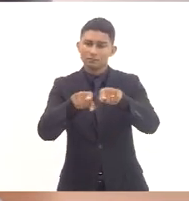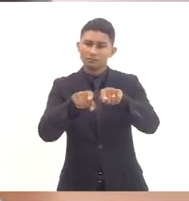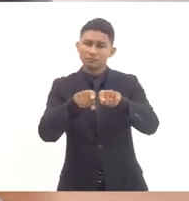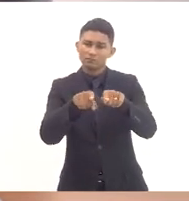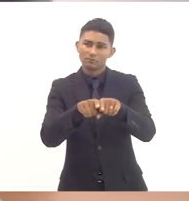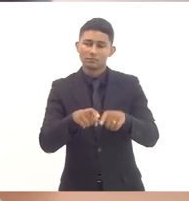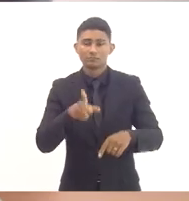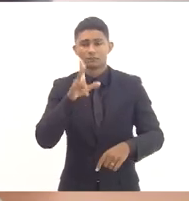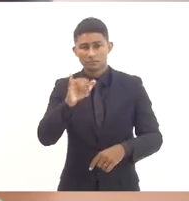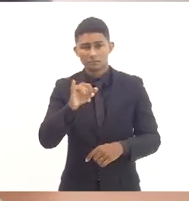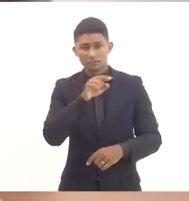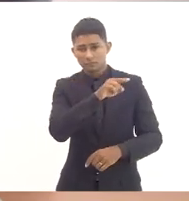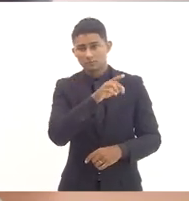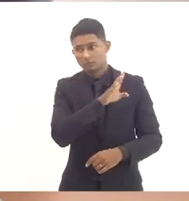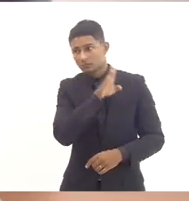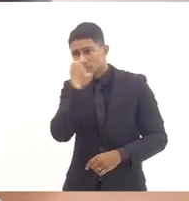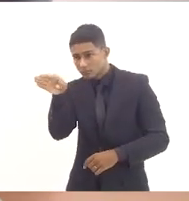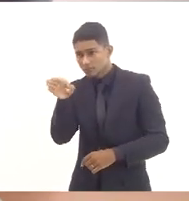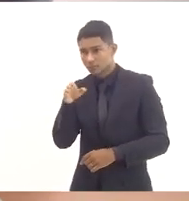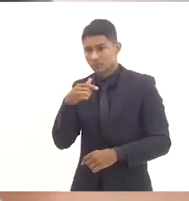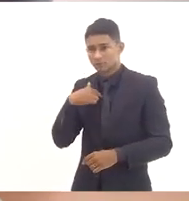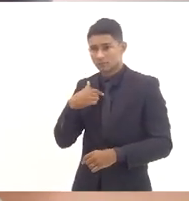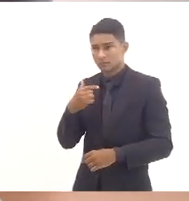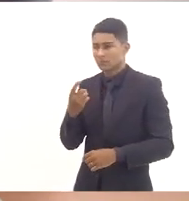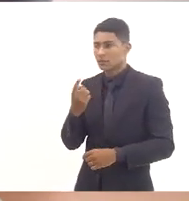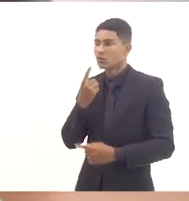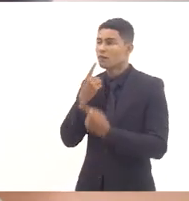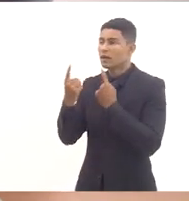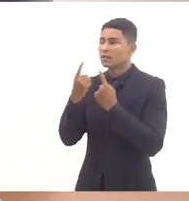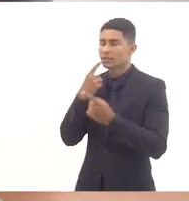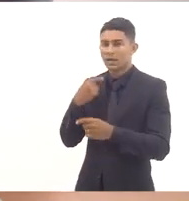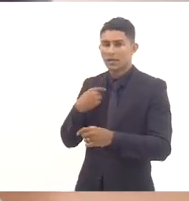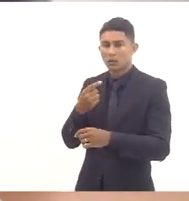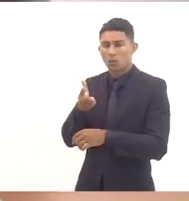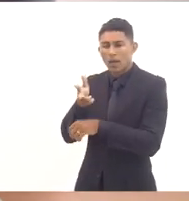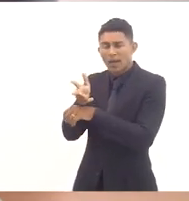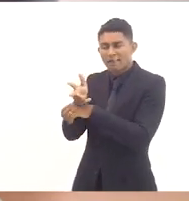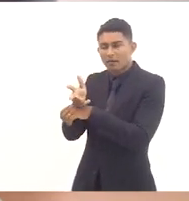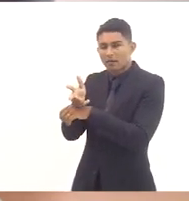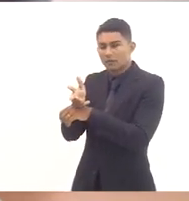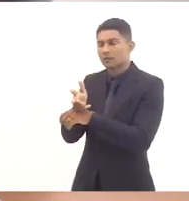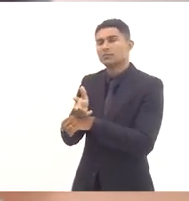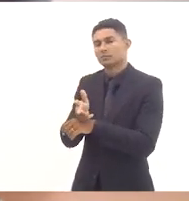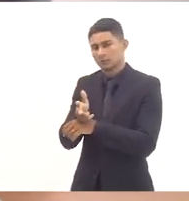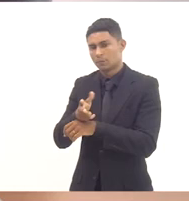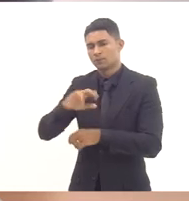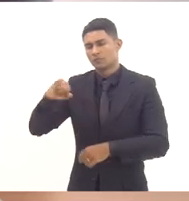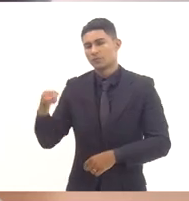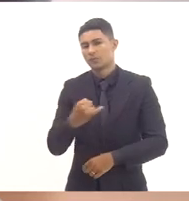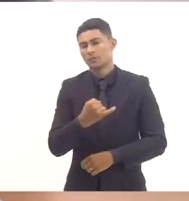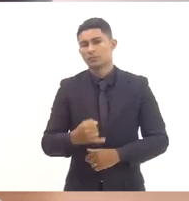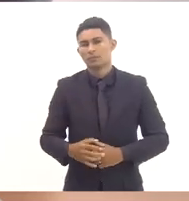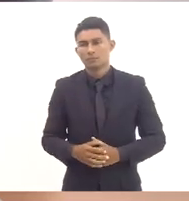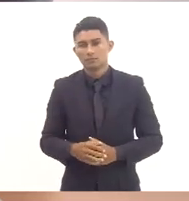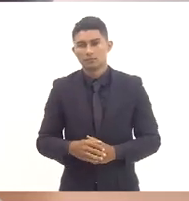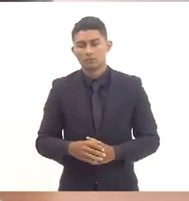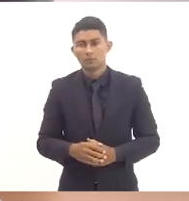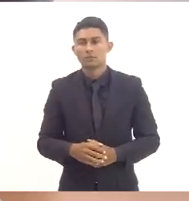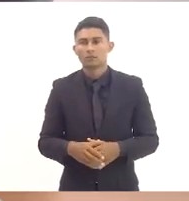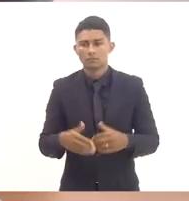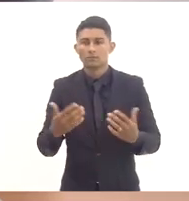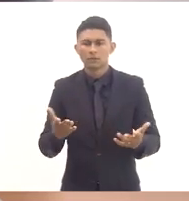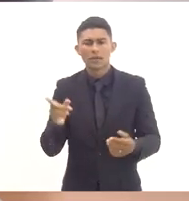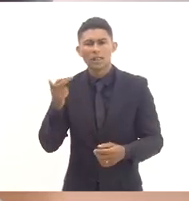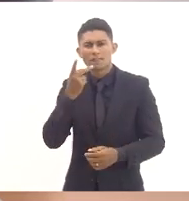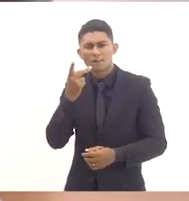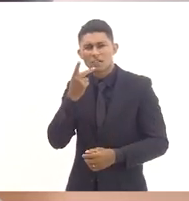a próxima se você tiver que lá você grava fala eu vou gravar nossa conversa tá bom então é a forma como ela se